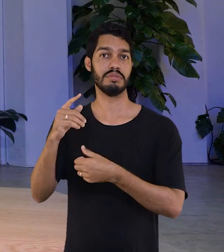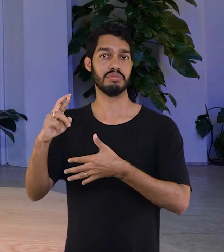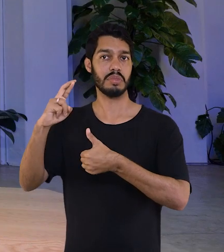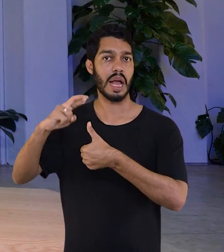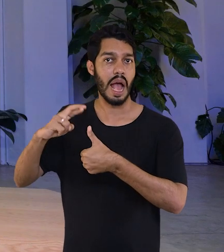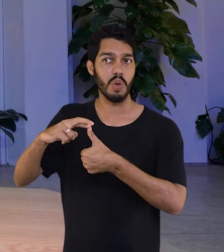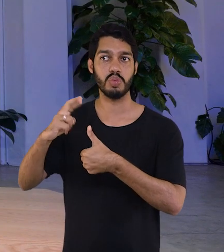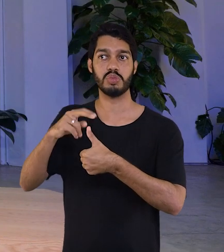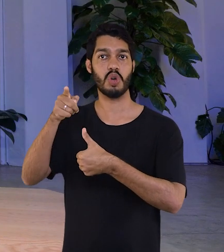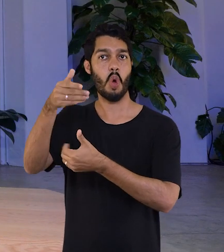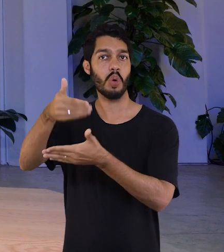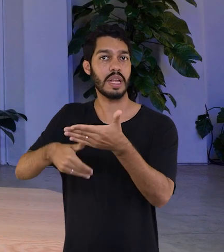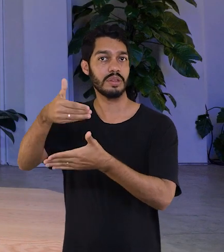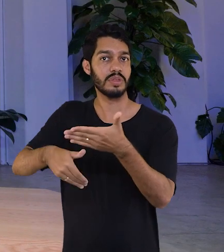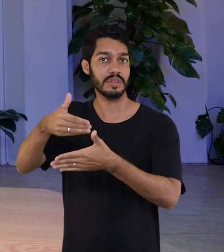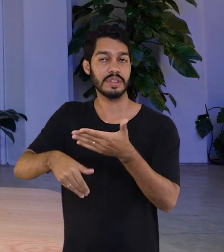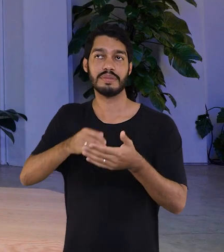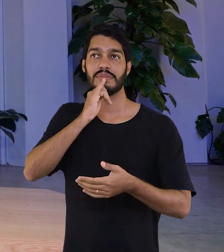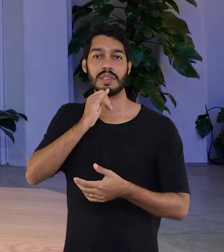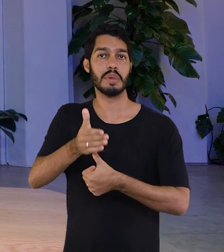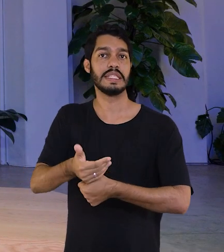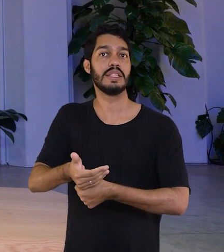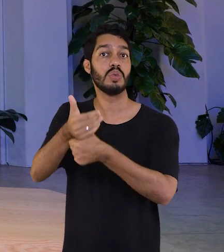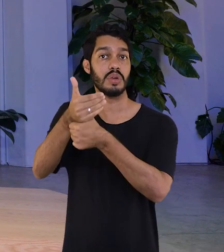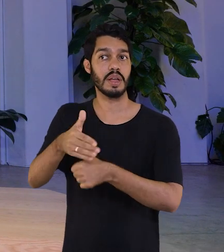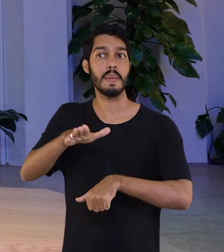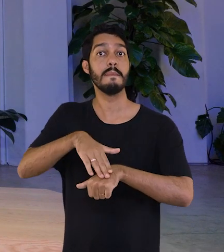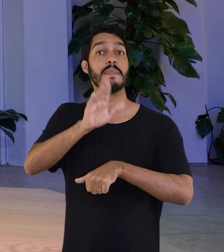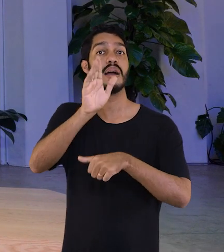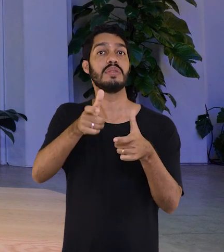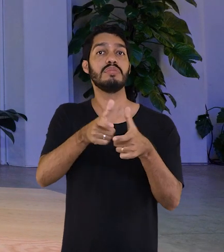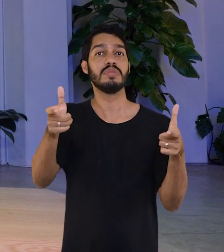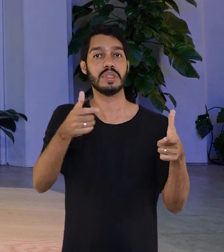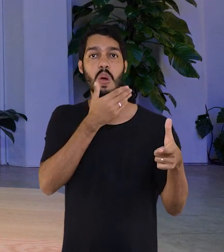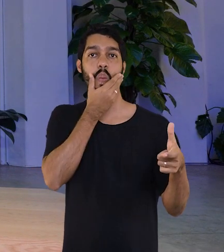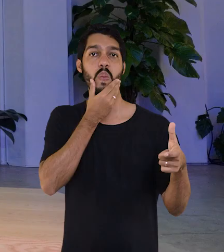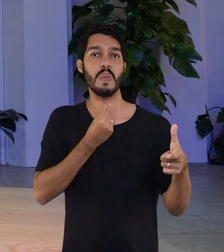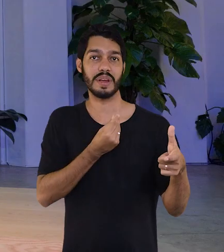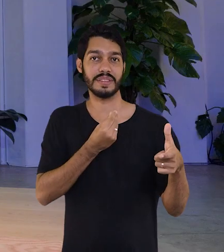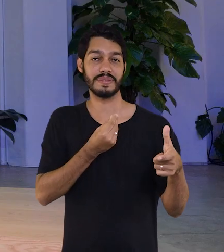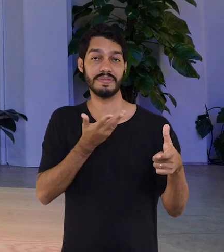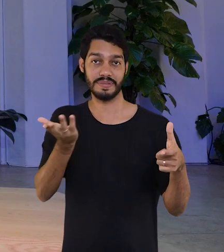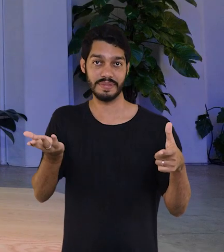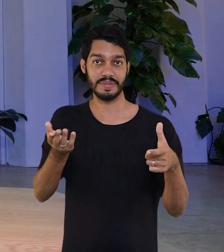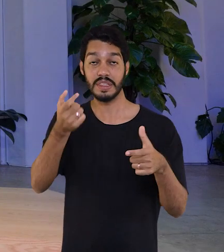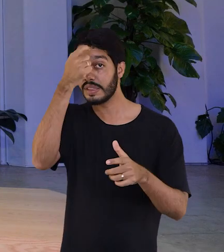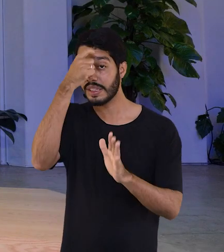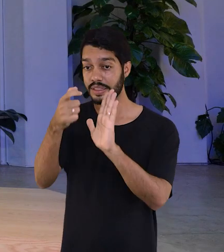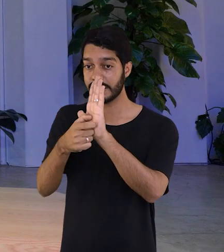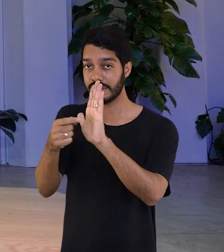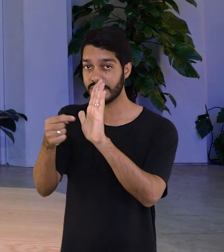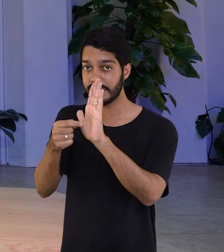época, os cargos que estavam sendo contratados, por exemplo, de tecnologia, eram, na sua grande maioria, de